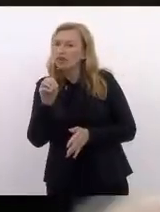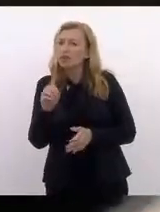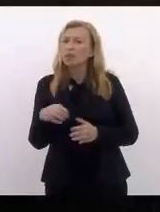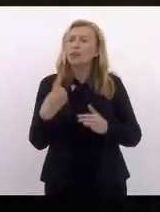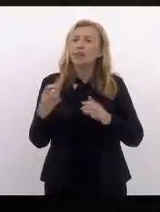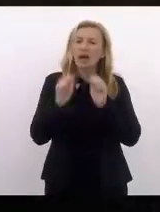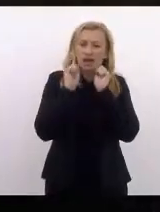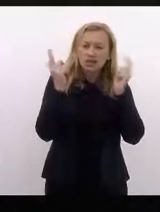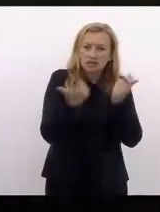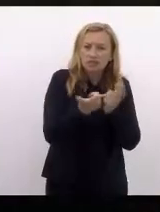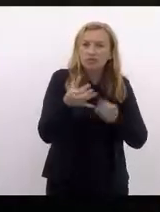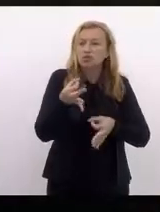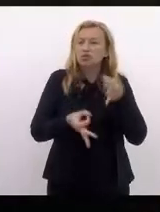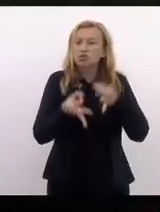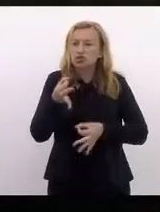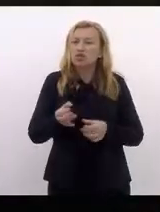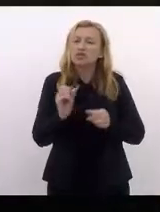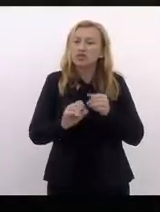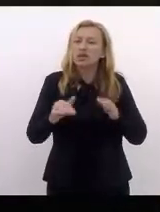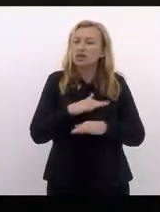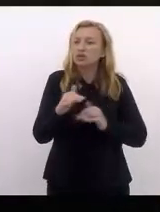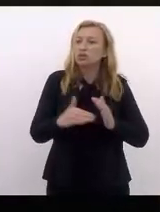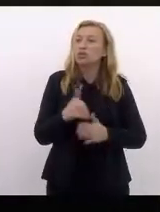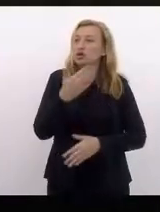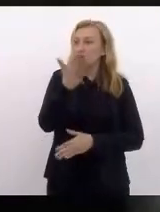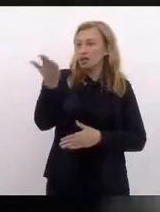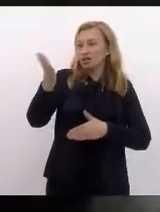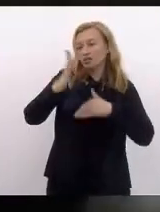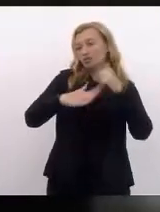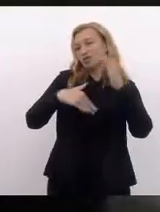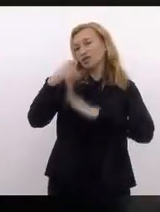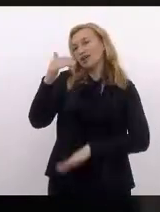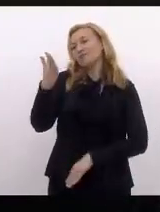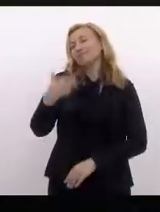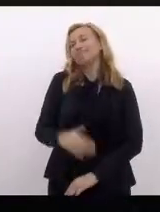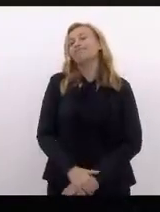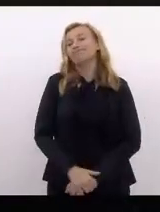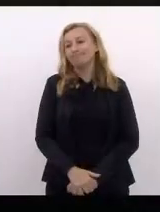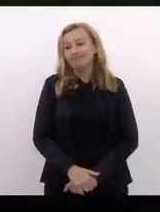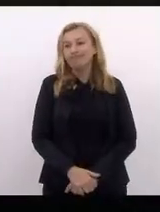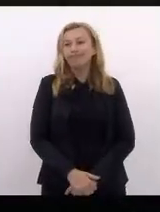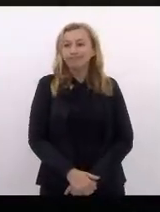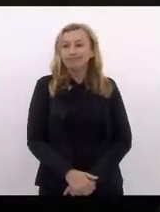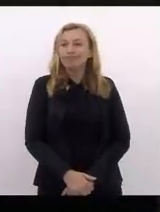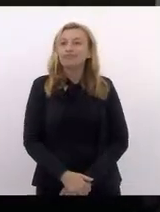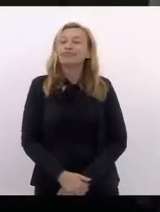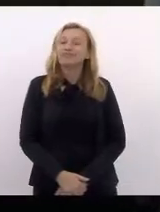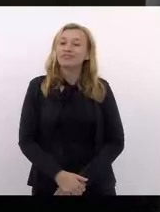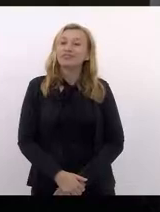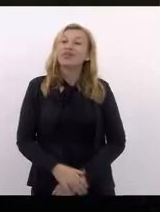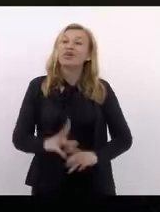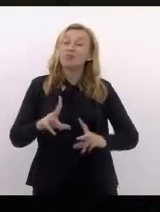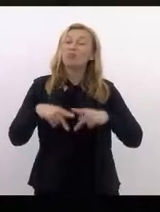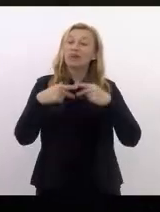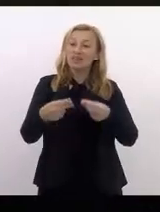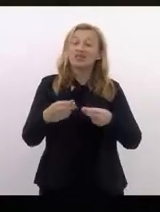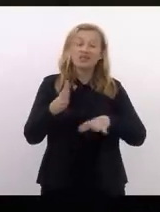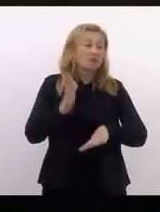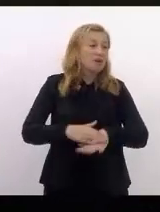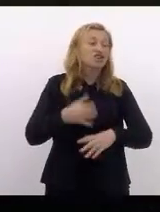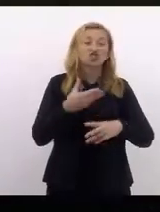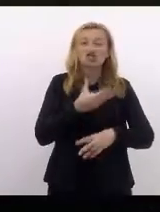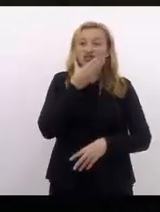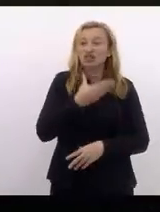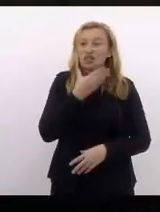Assembleia fez Justiça todos esses profissionais que estão aqui ó e é mais do que o presente de natal